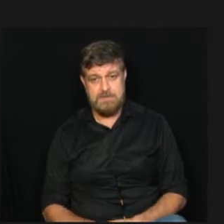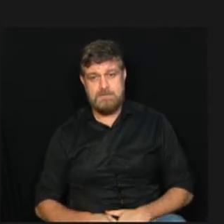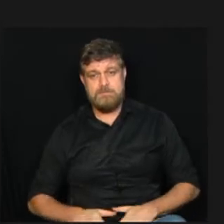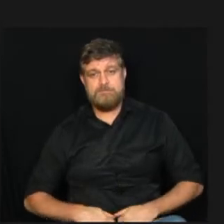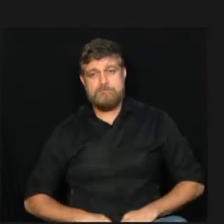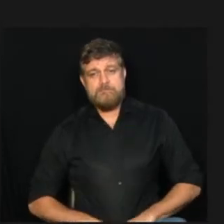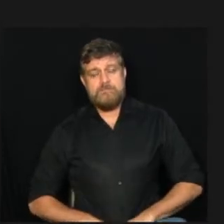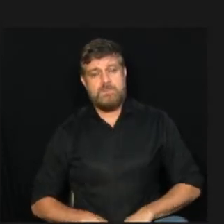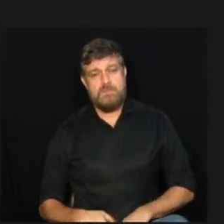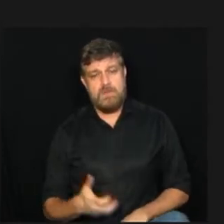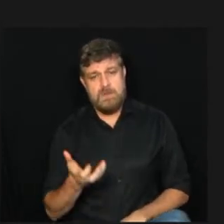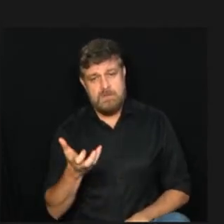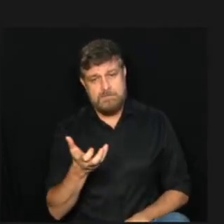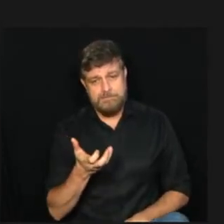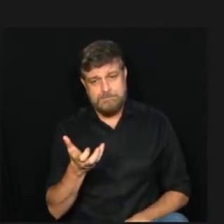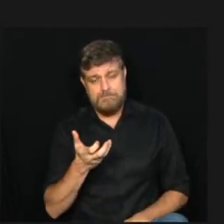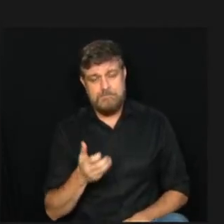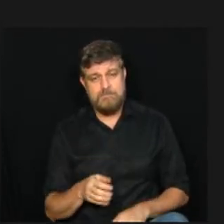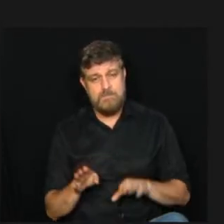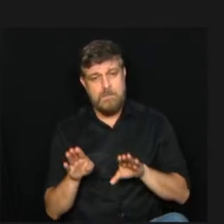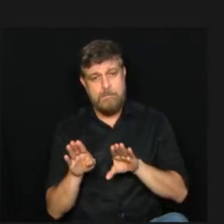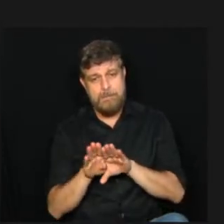Eu quero aqui,